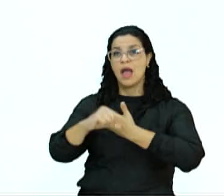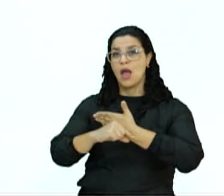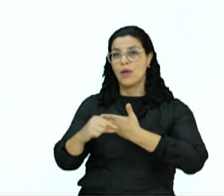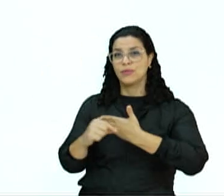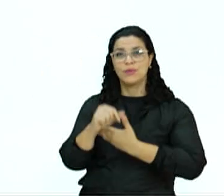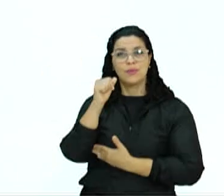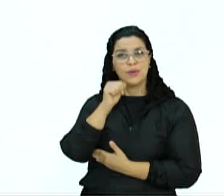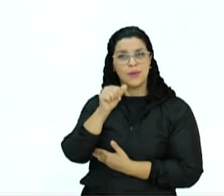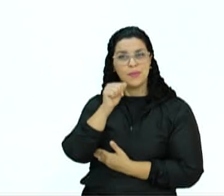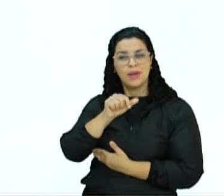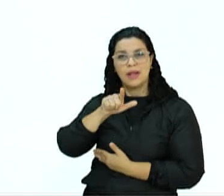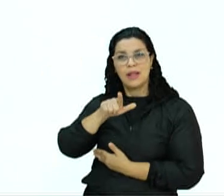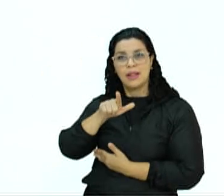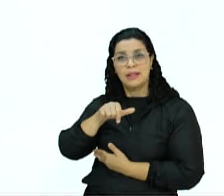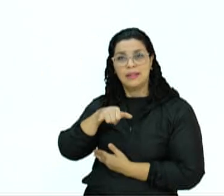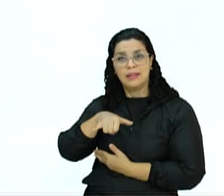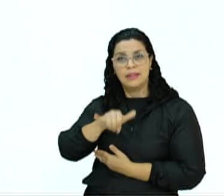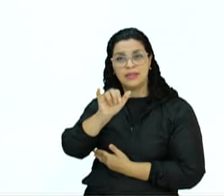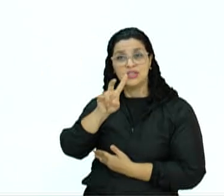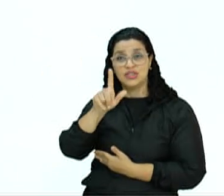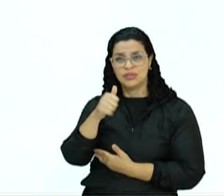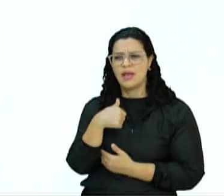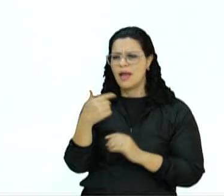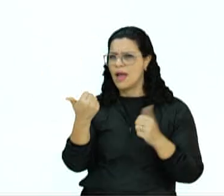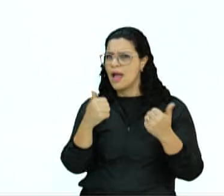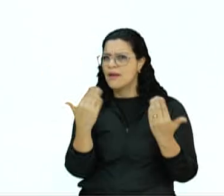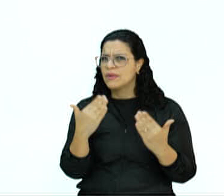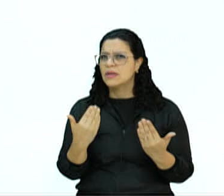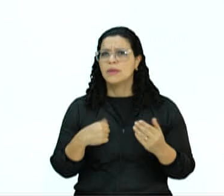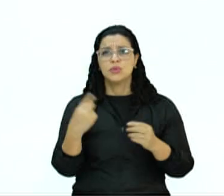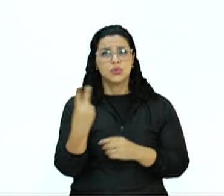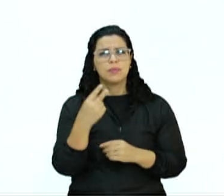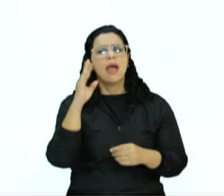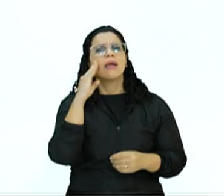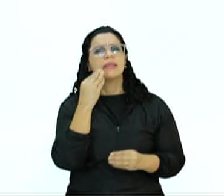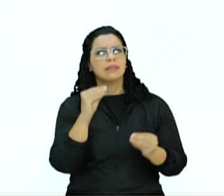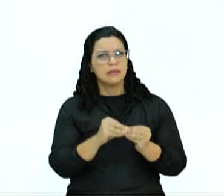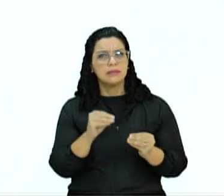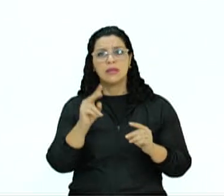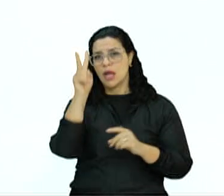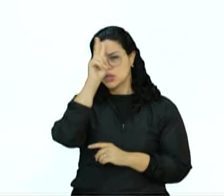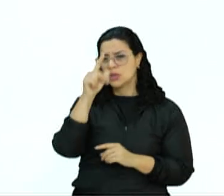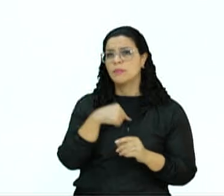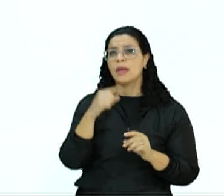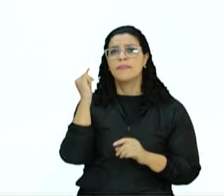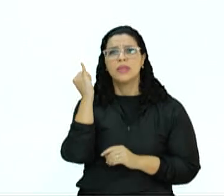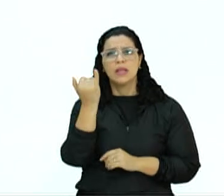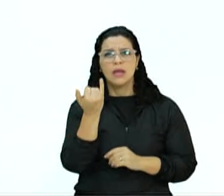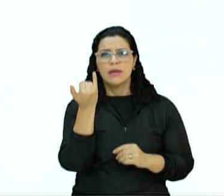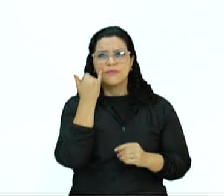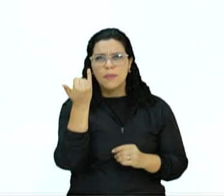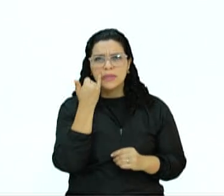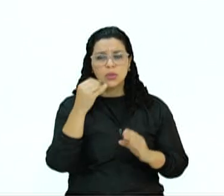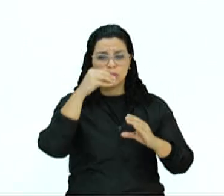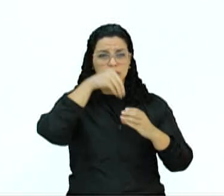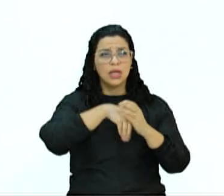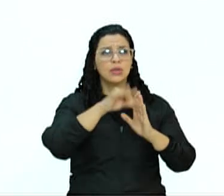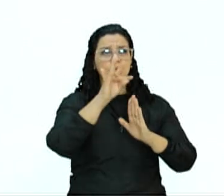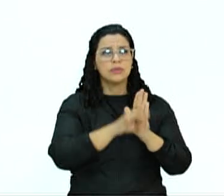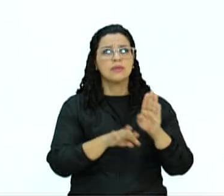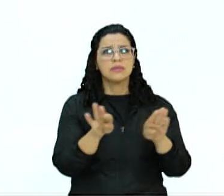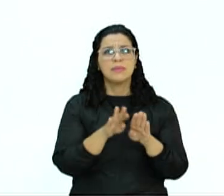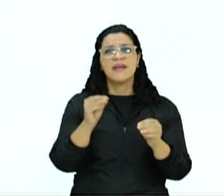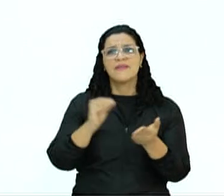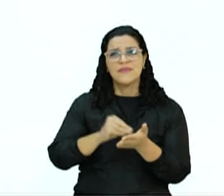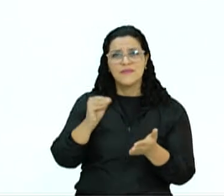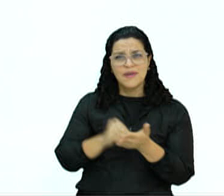Telles. Analisamos essa segunda parte para compreender o enredo. Buscamos informações explícitas, está faltando um